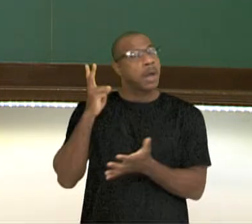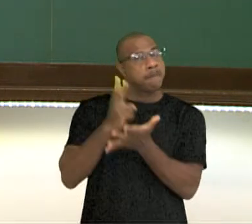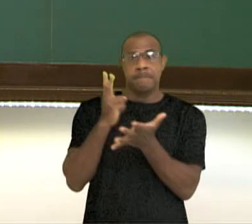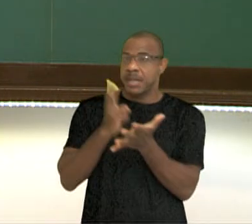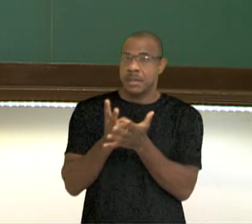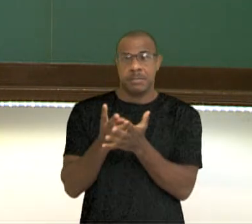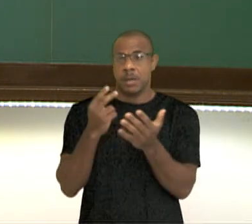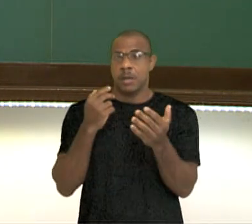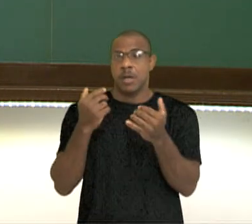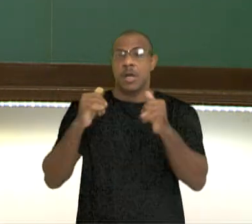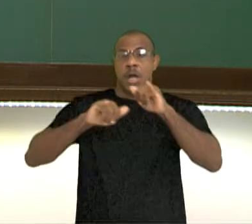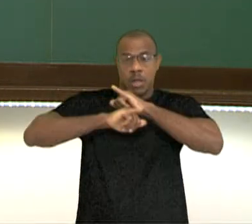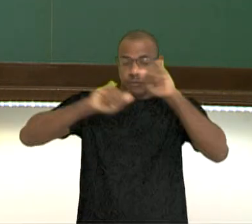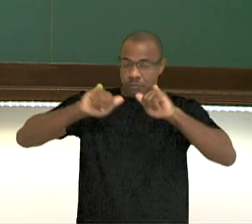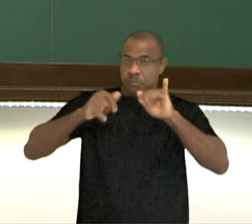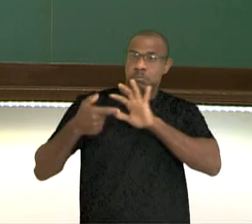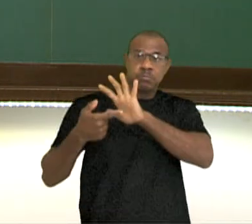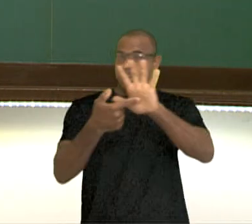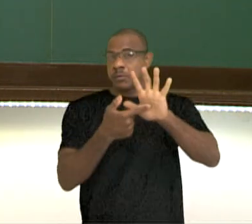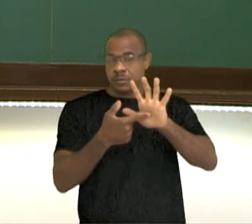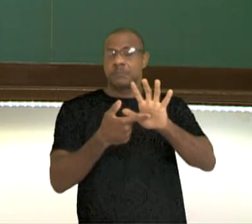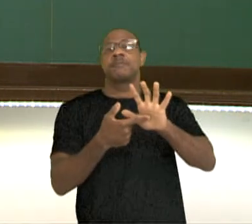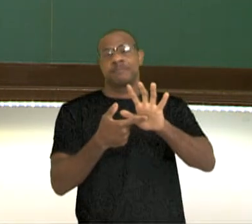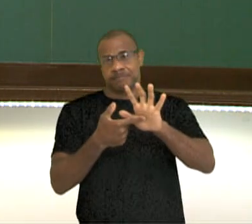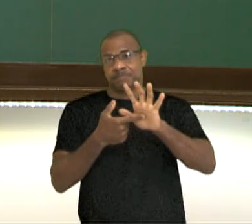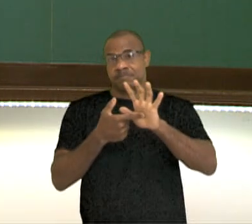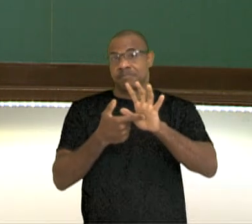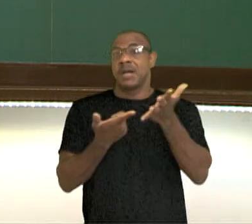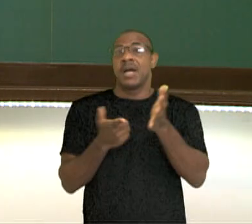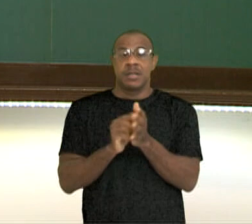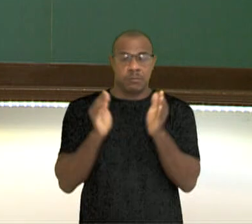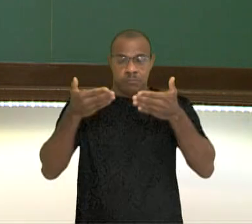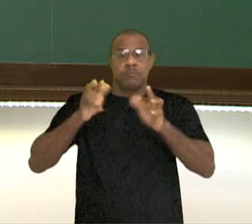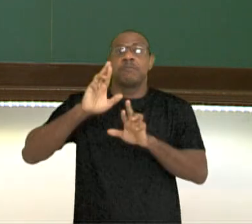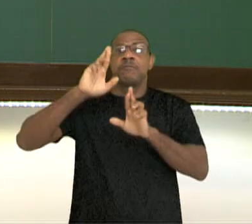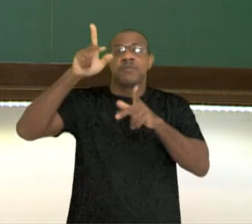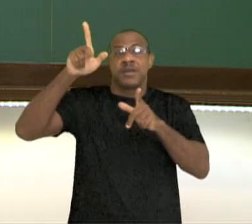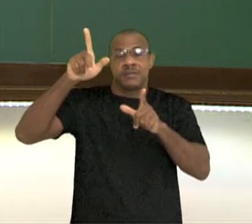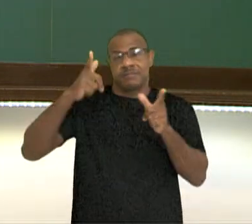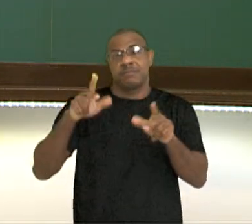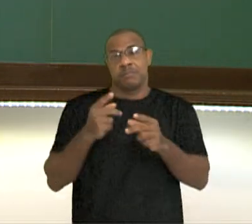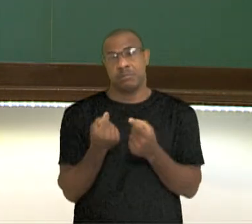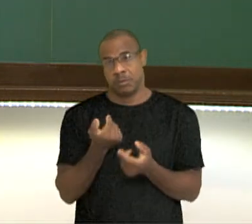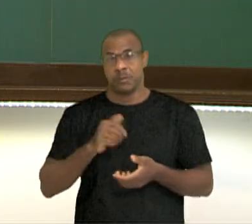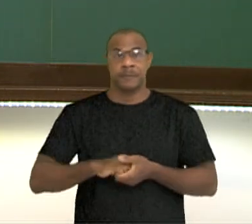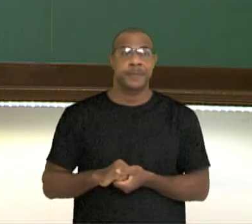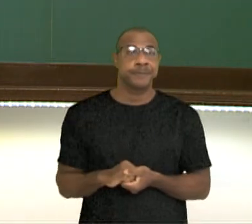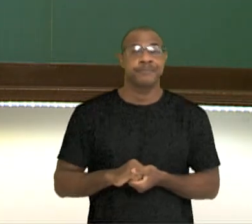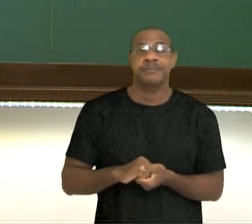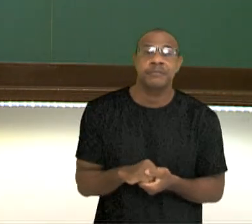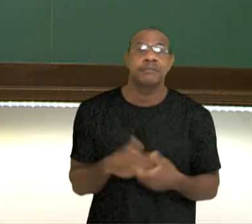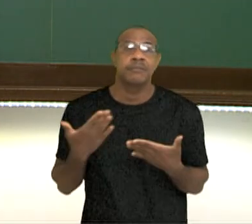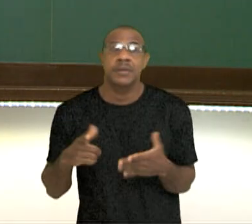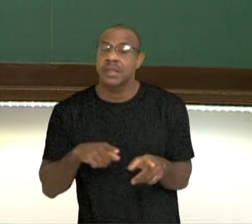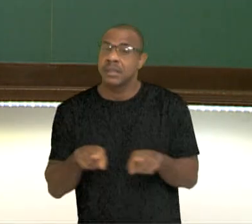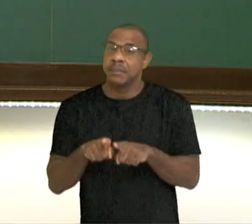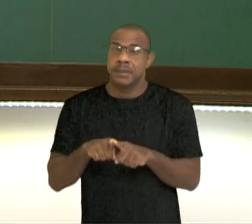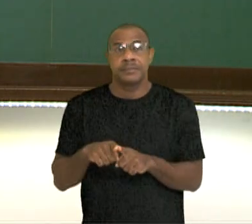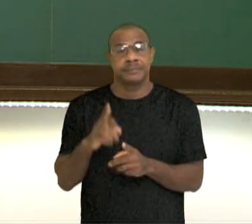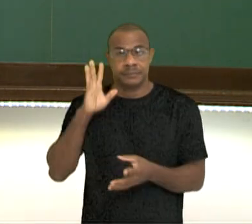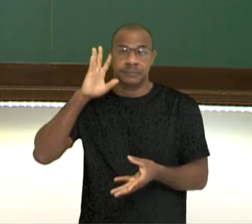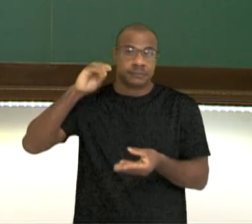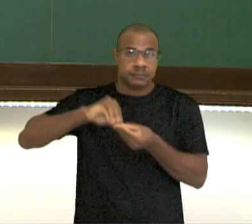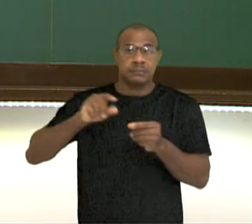notícia dada com enfoques diferentes. Também é importante recordar para você nesse momento agora o